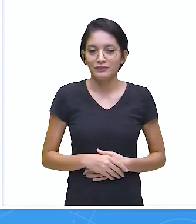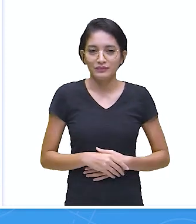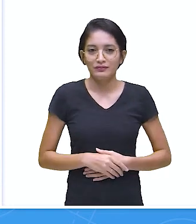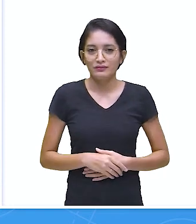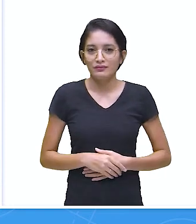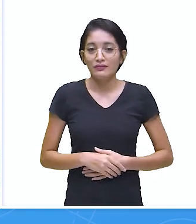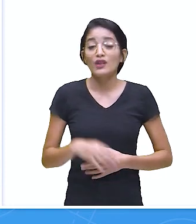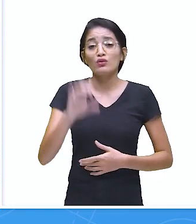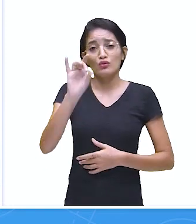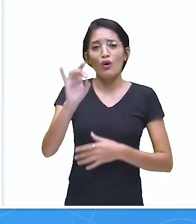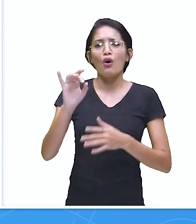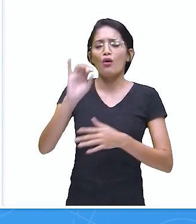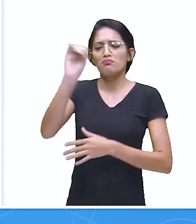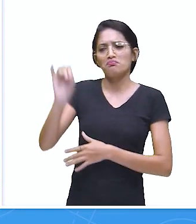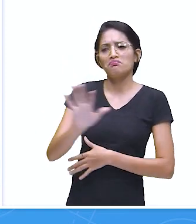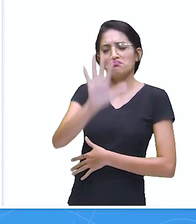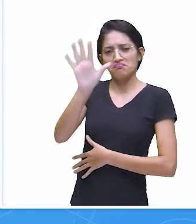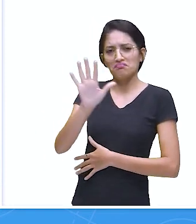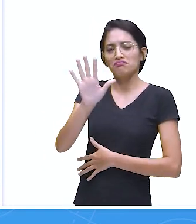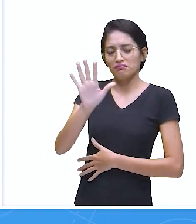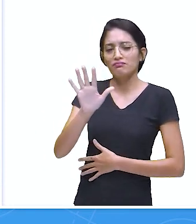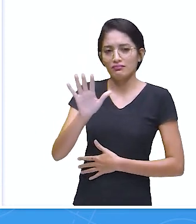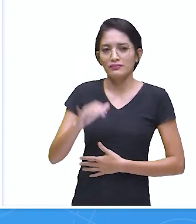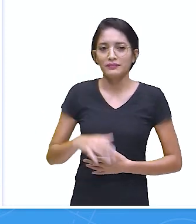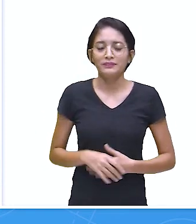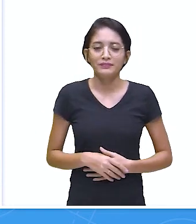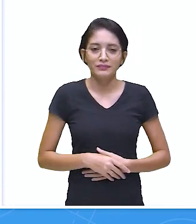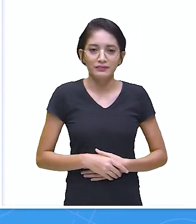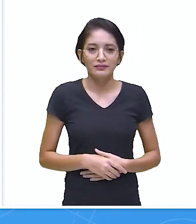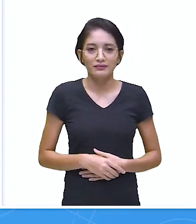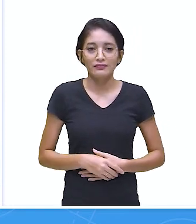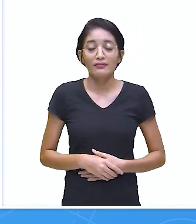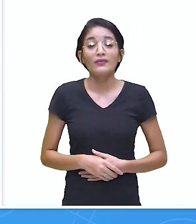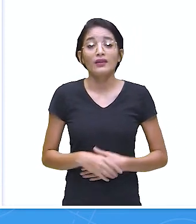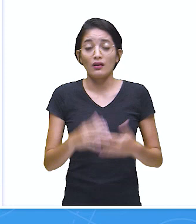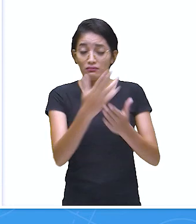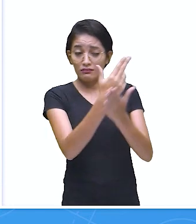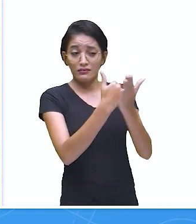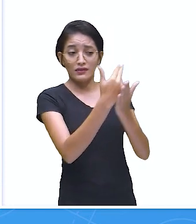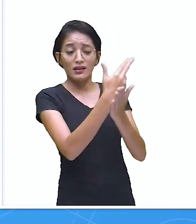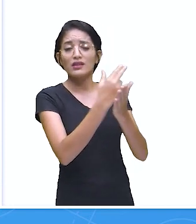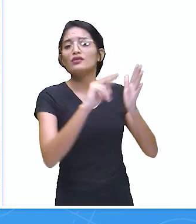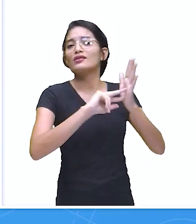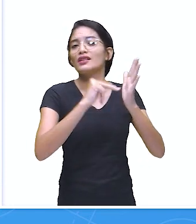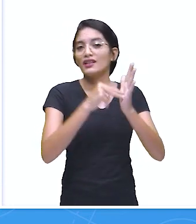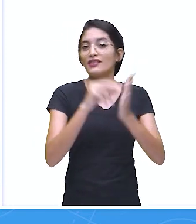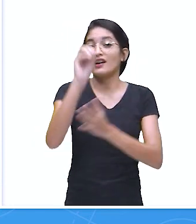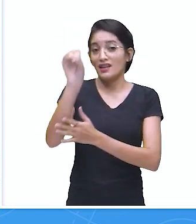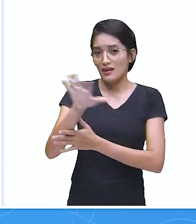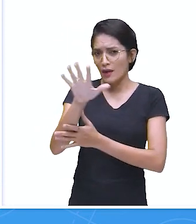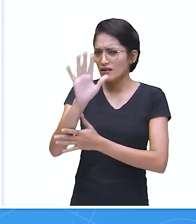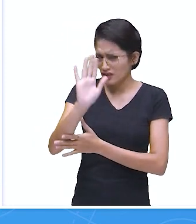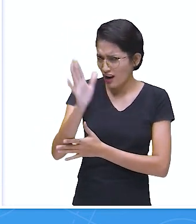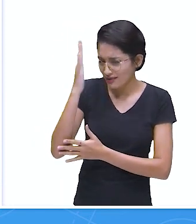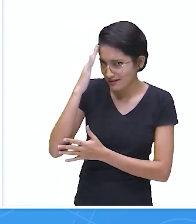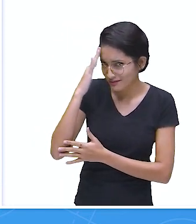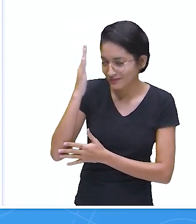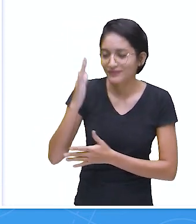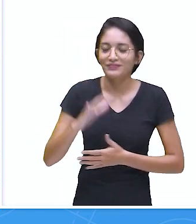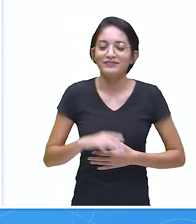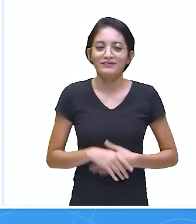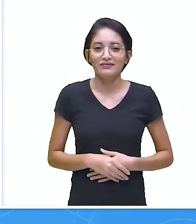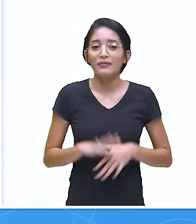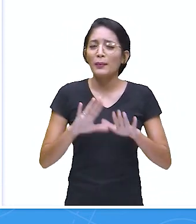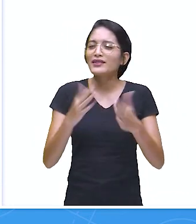não verbal, né? Uma linguagem não verbal. Muito bem. O desenho é uma linguagem não verbal. Você já sabe também, né? Mas nós